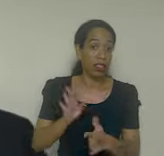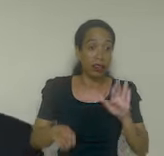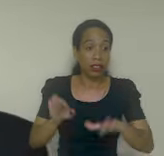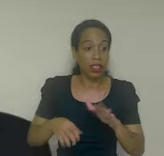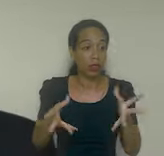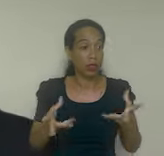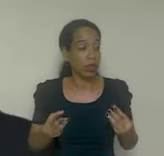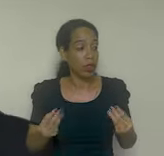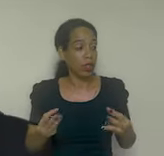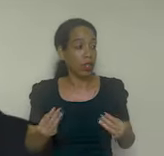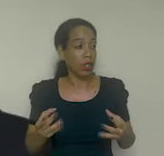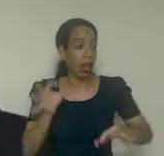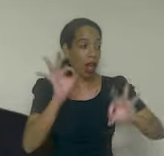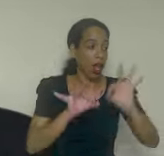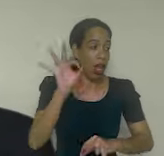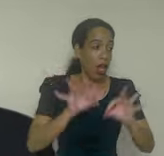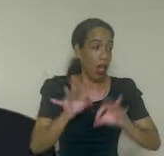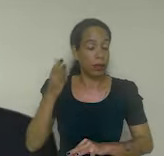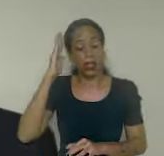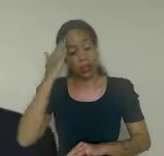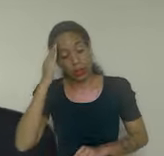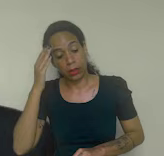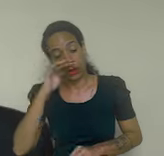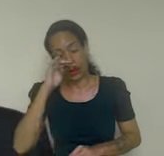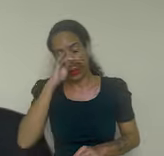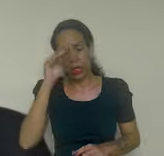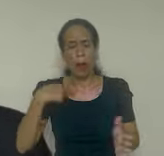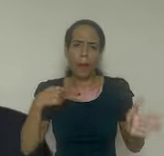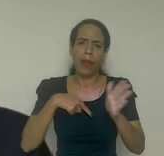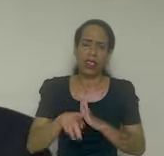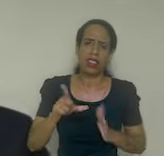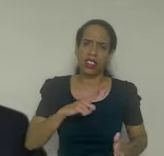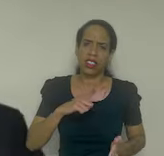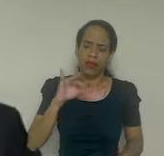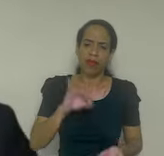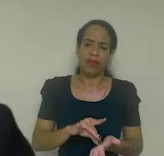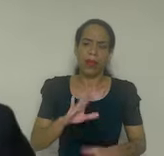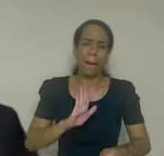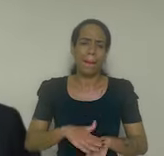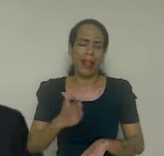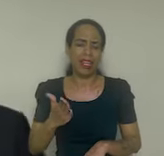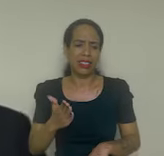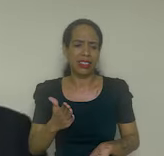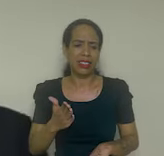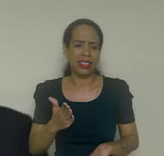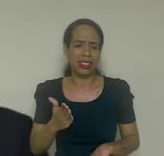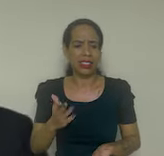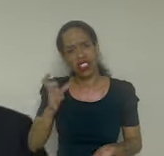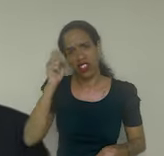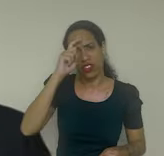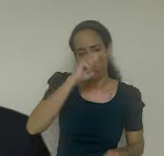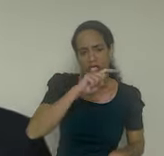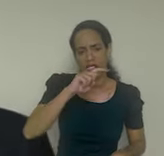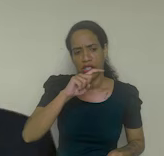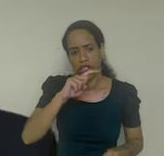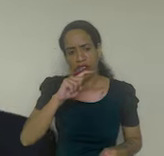maneira muito arrumada, muito compreensível. Eu pergunto, existe algum caso que foi mais difícil